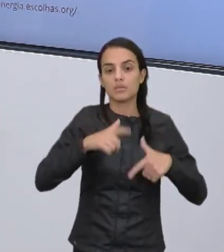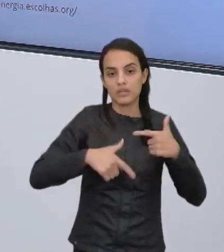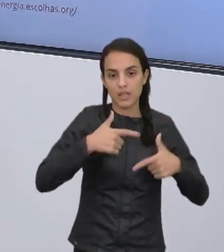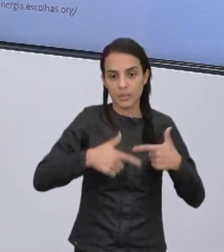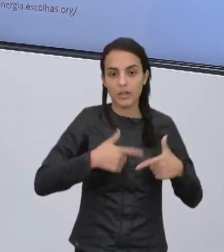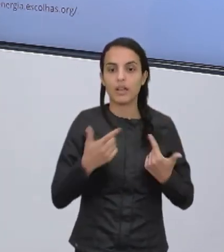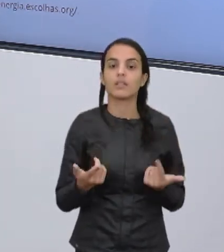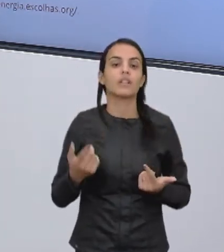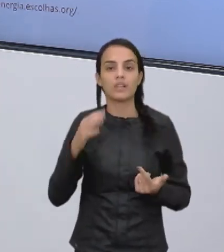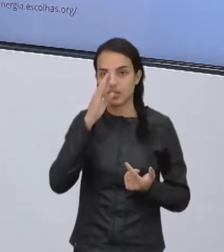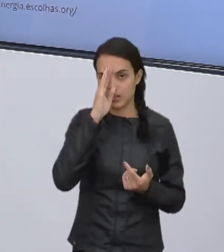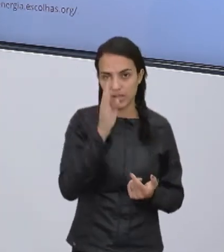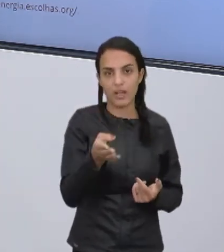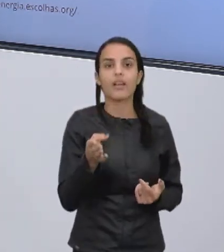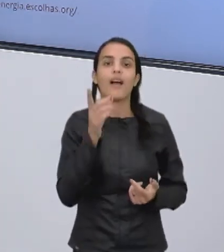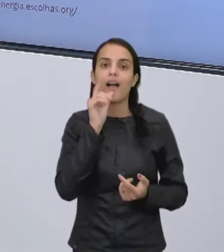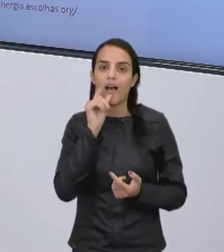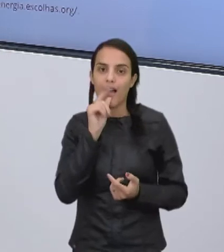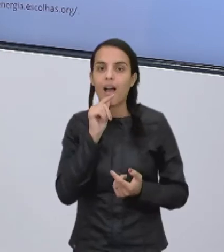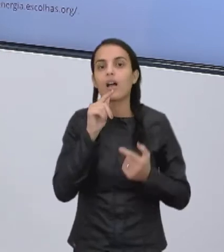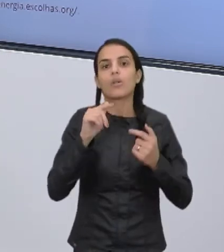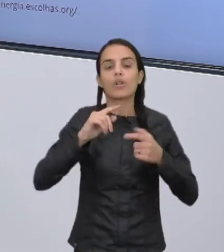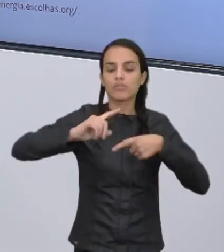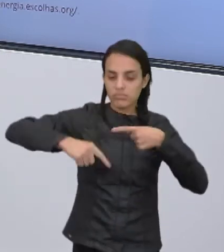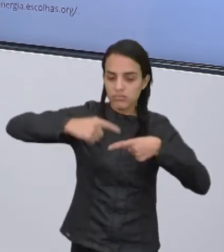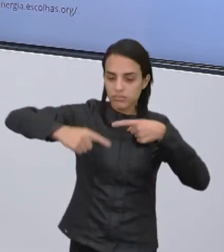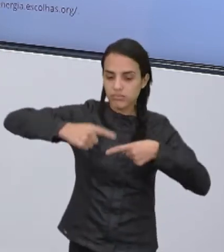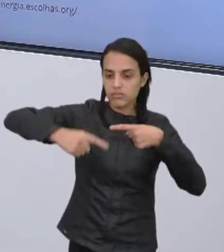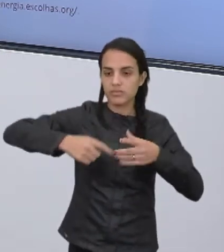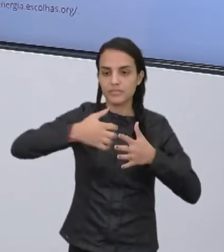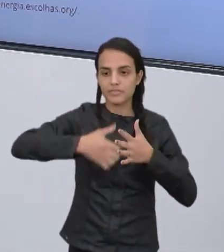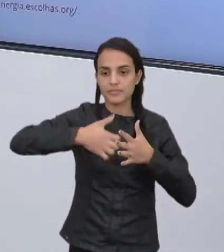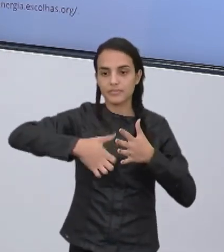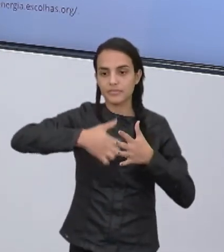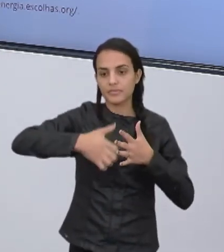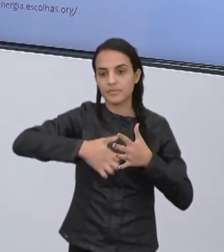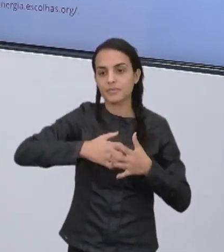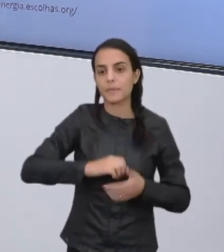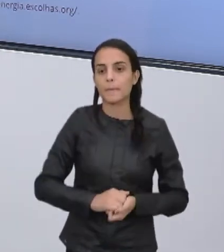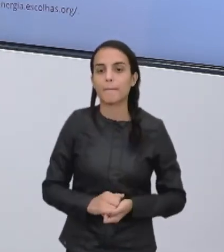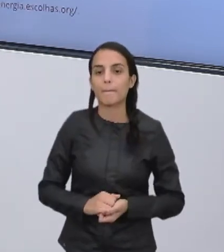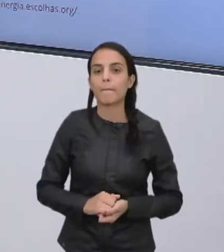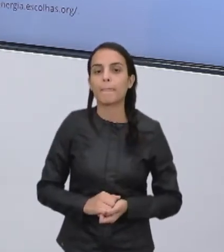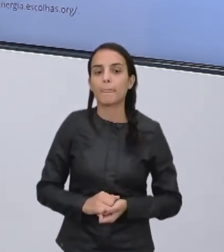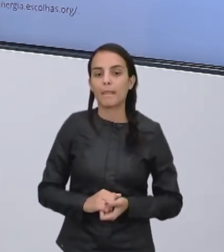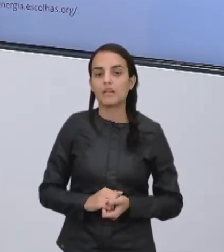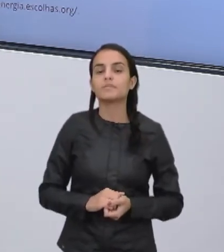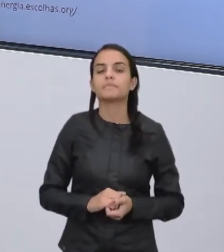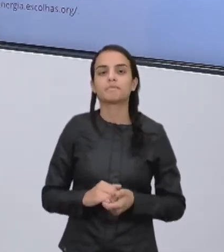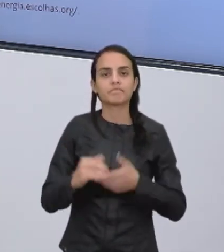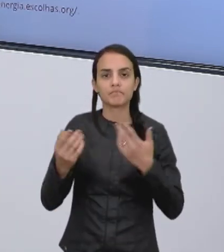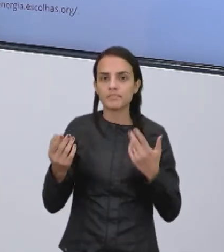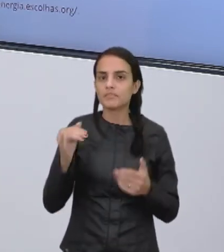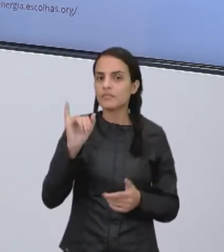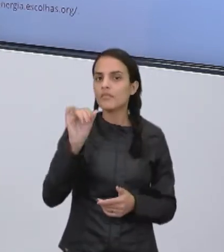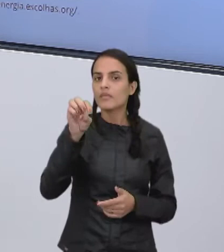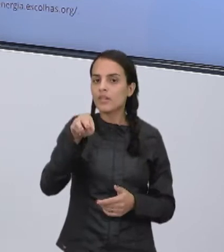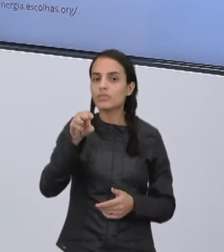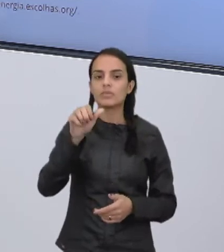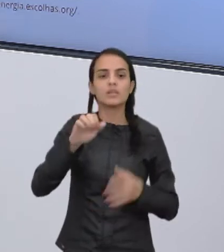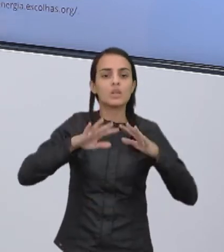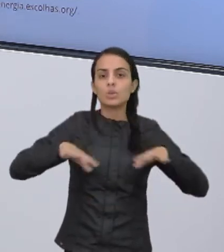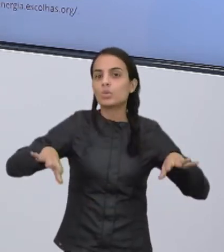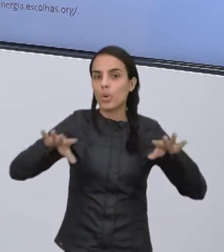Neste caso aqui é direto, é a água mesmo que faz girar a turbina, tá certo? E aí essa turbina acoplada nos ímãs e todo